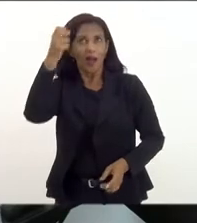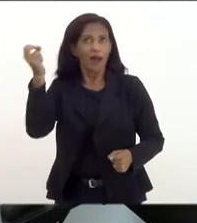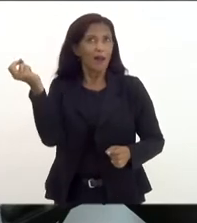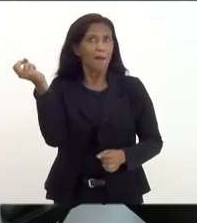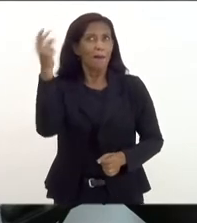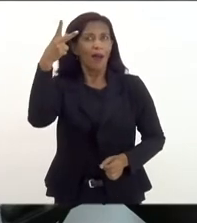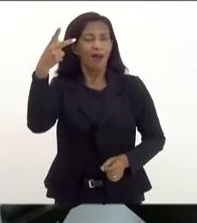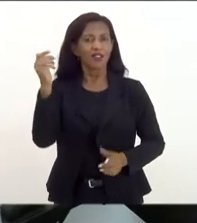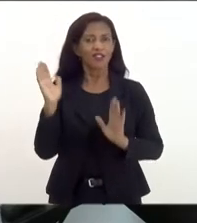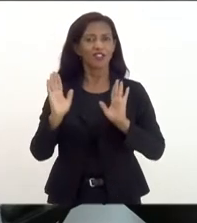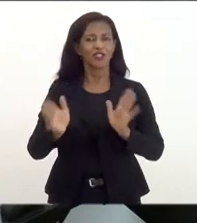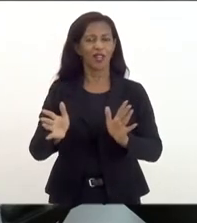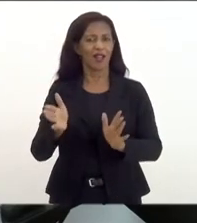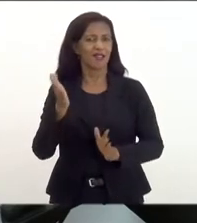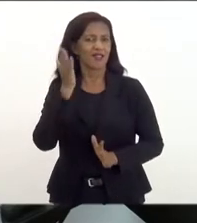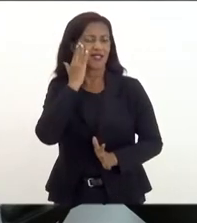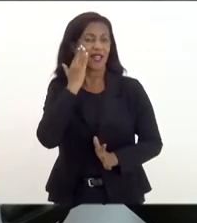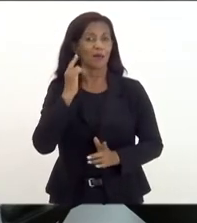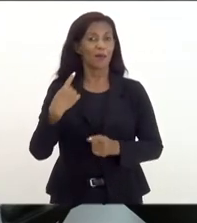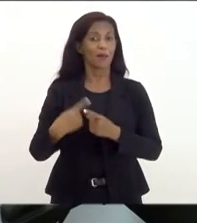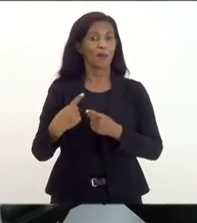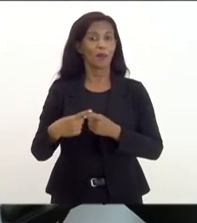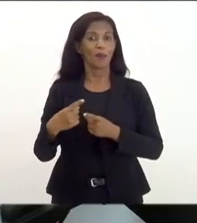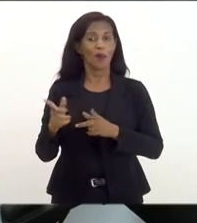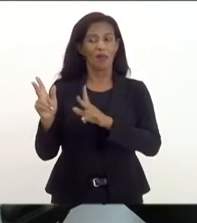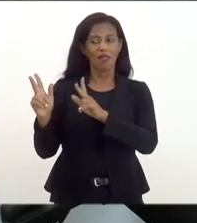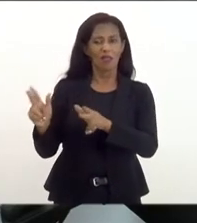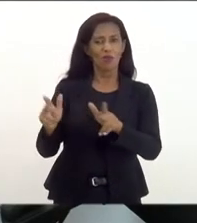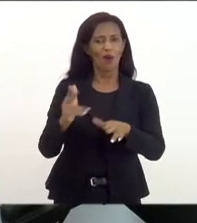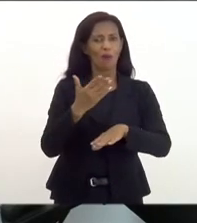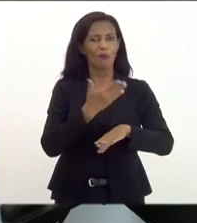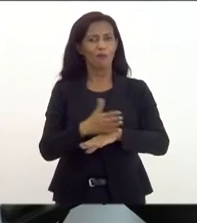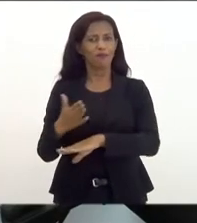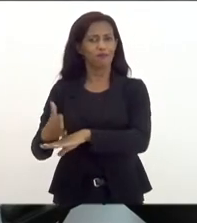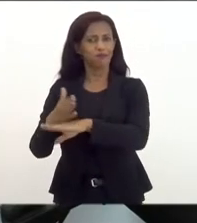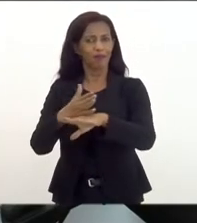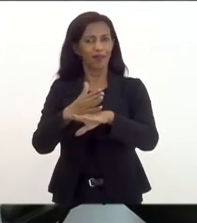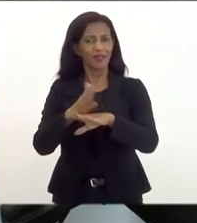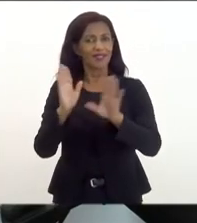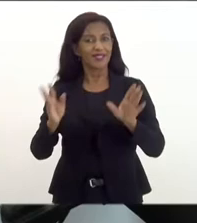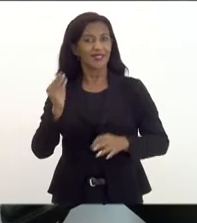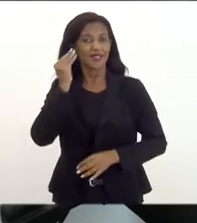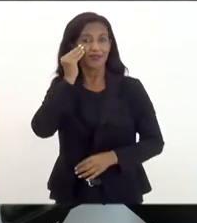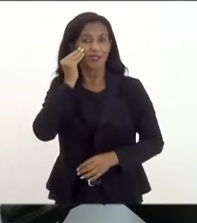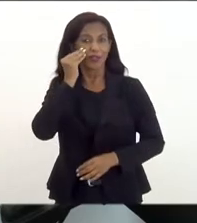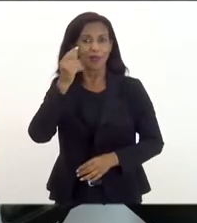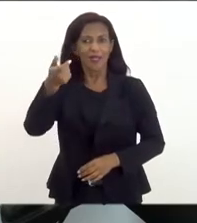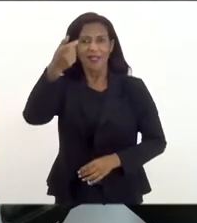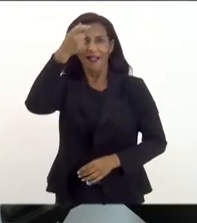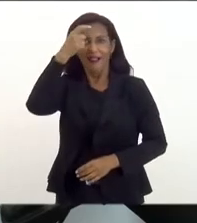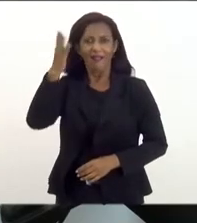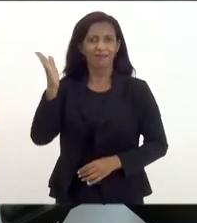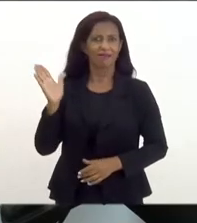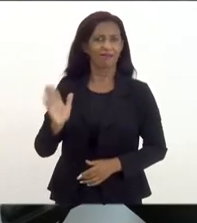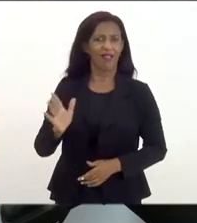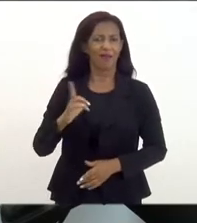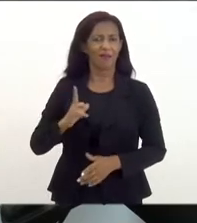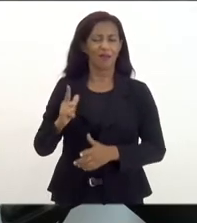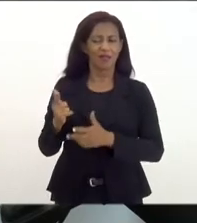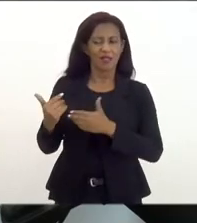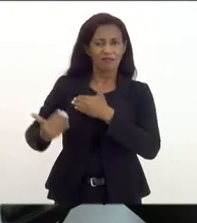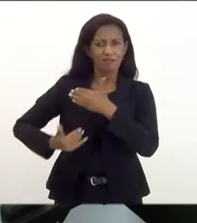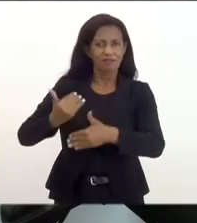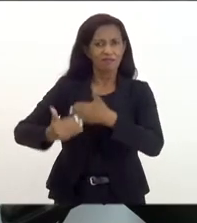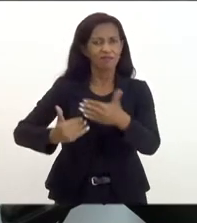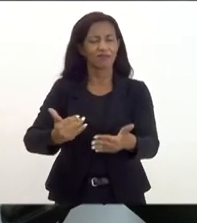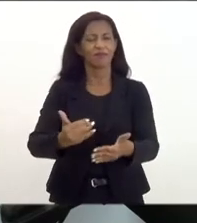porque porque replicar as boas práticas e os ensinamentos e experiência que aquelas pessoas têm para poder fazer a